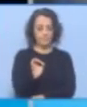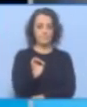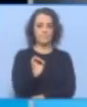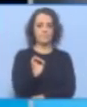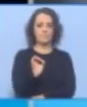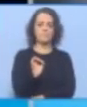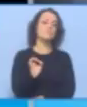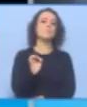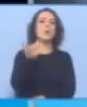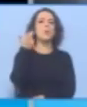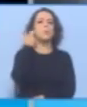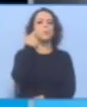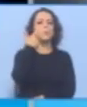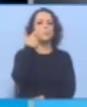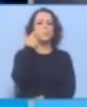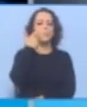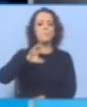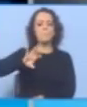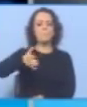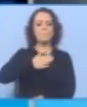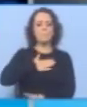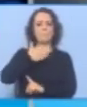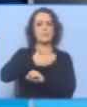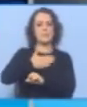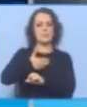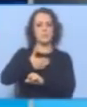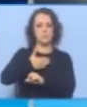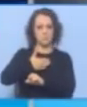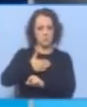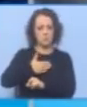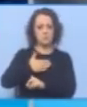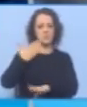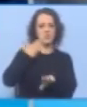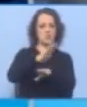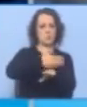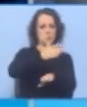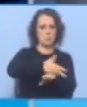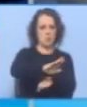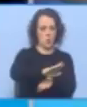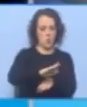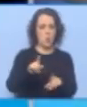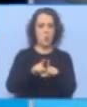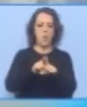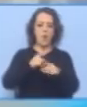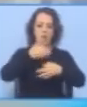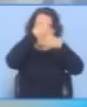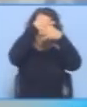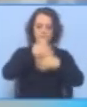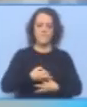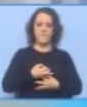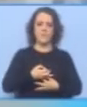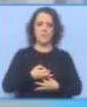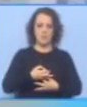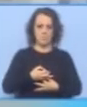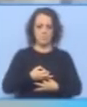o chamado populismo nacionalista, ou o nacionalismo de exclusão, quer dizer, a afirmação